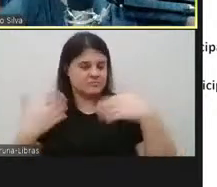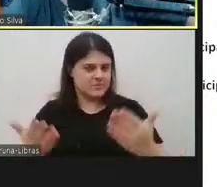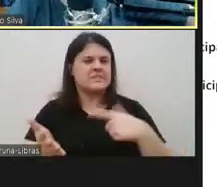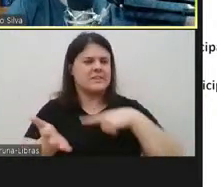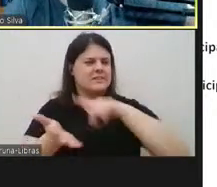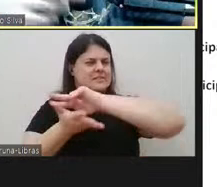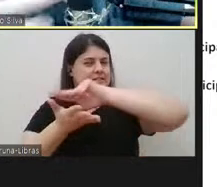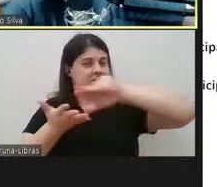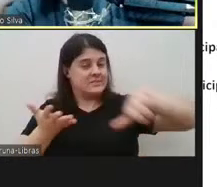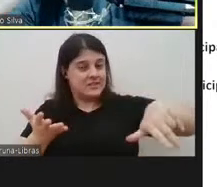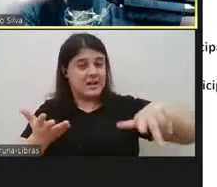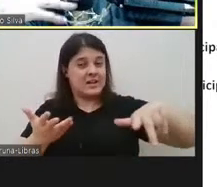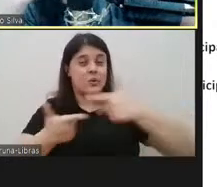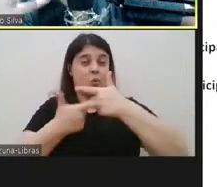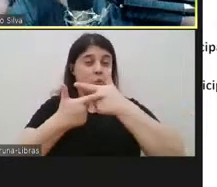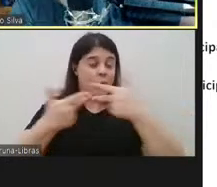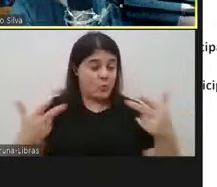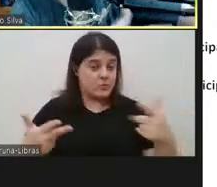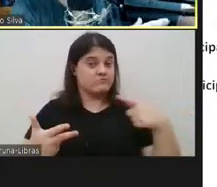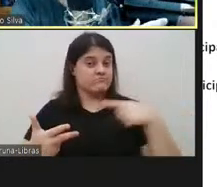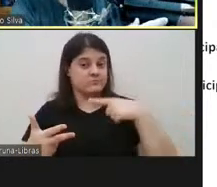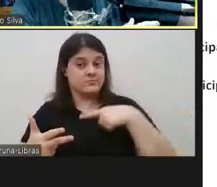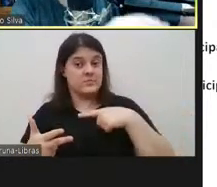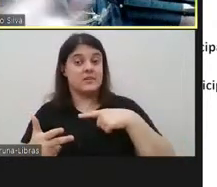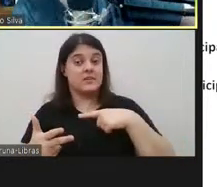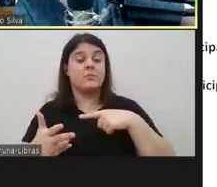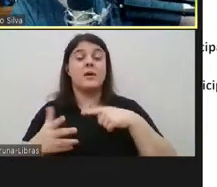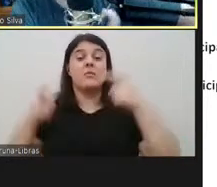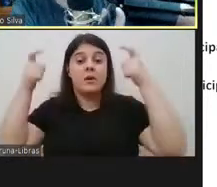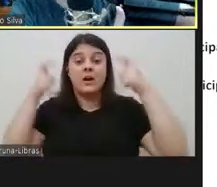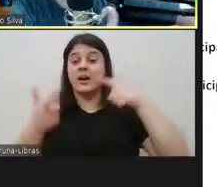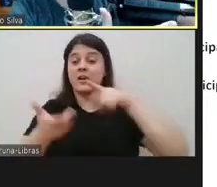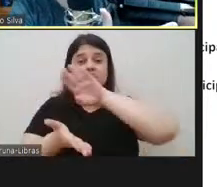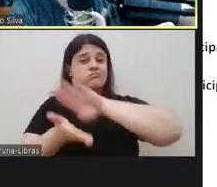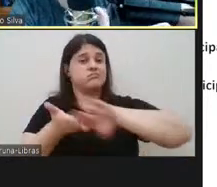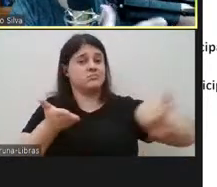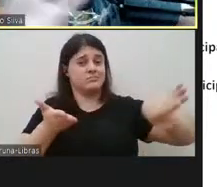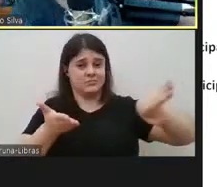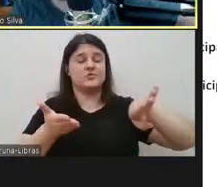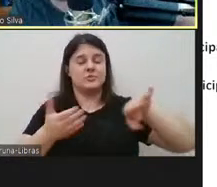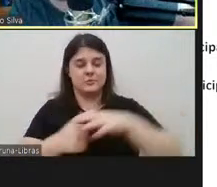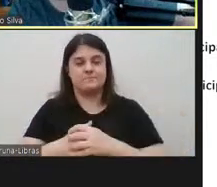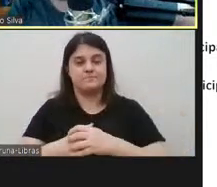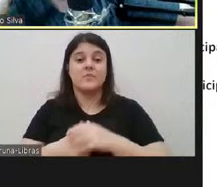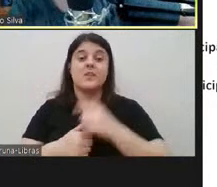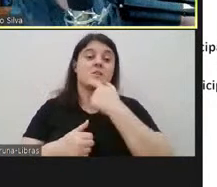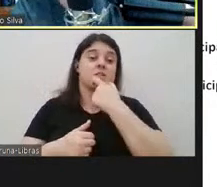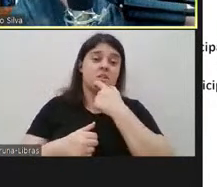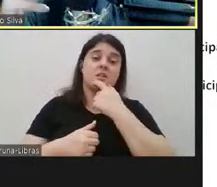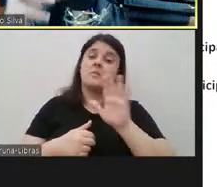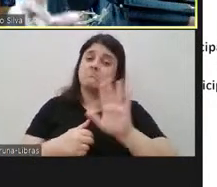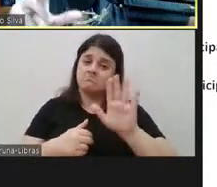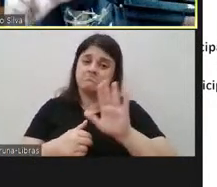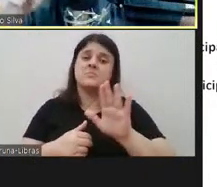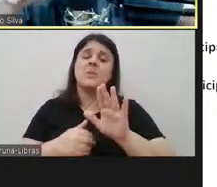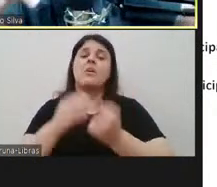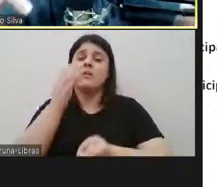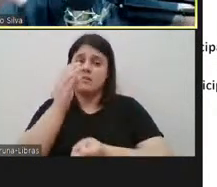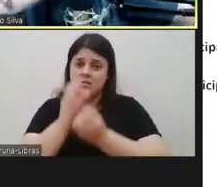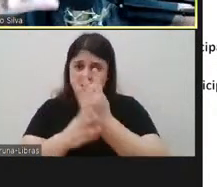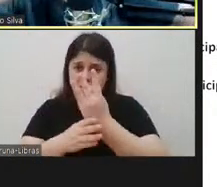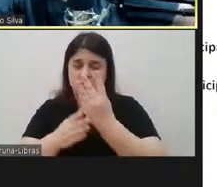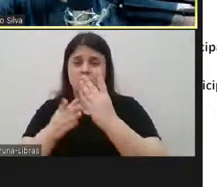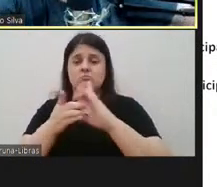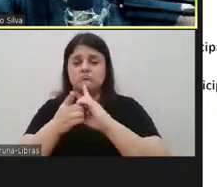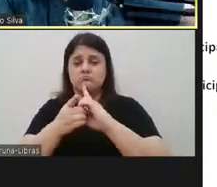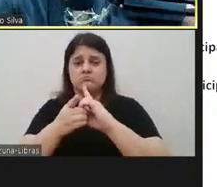uma série de de vai-e-vem vamos dizer assim mas que varreu a nobreza que varreu o antigo regime na Inglaterra não mas o papel Você teve